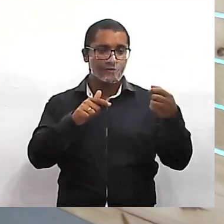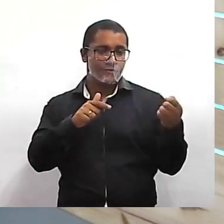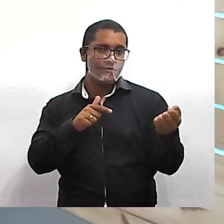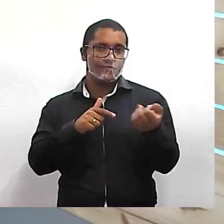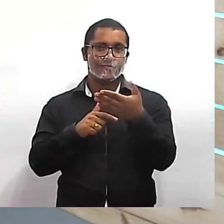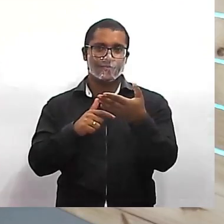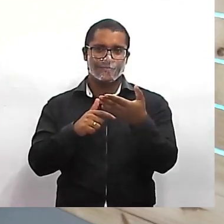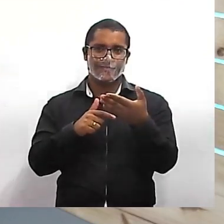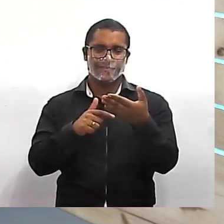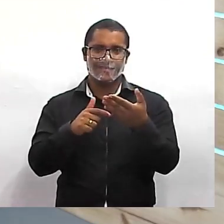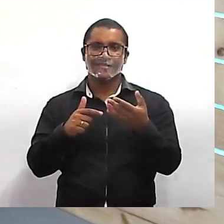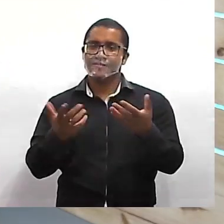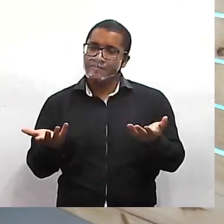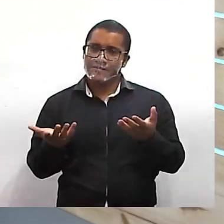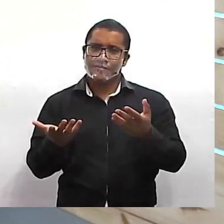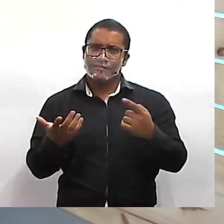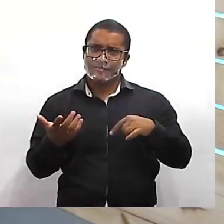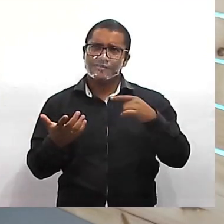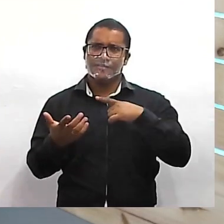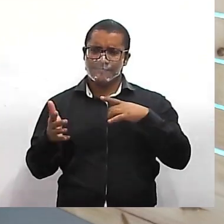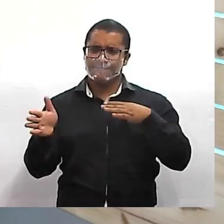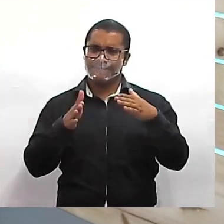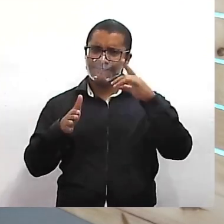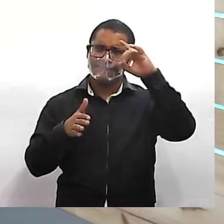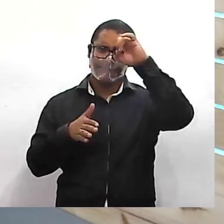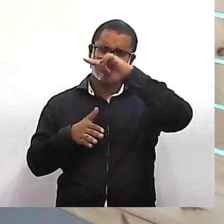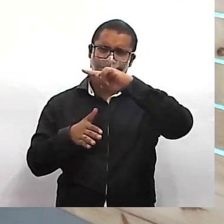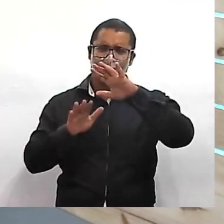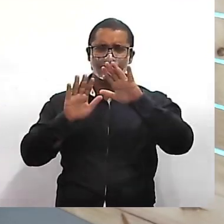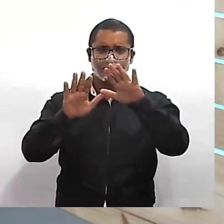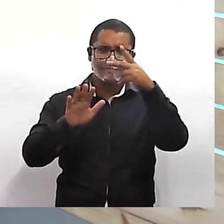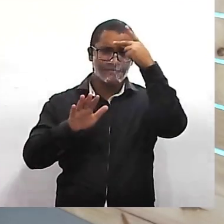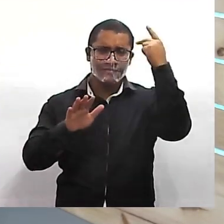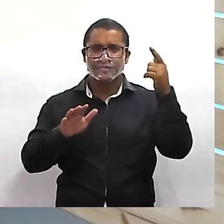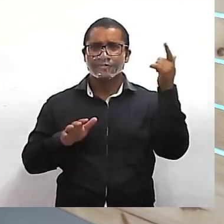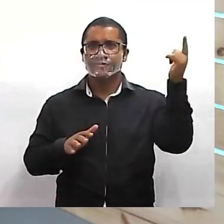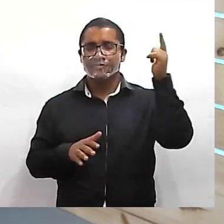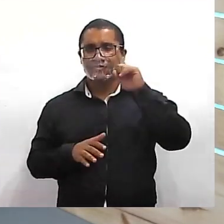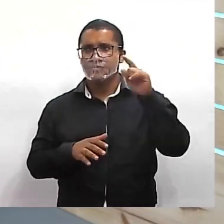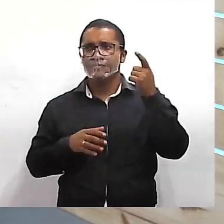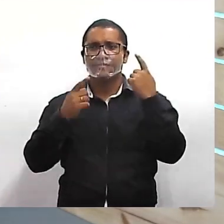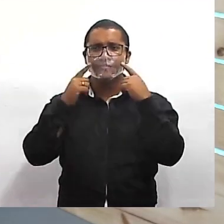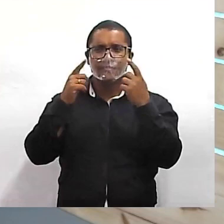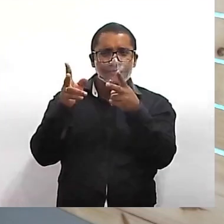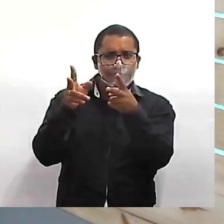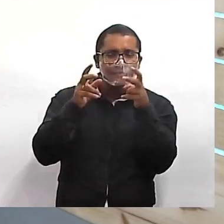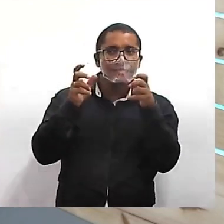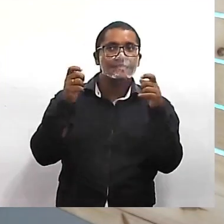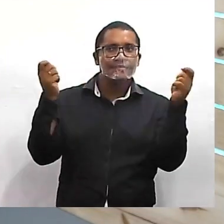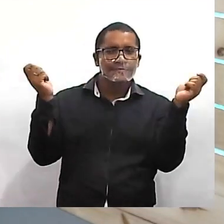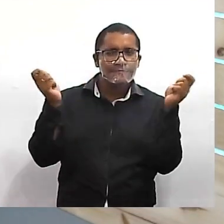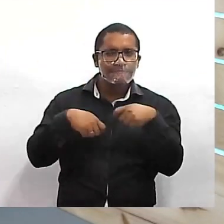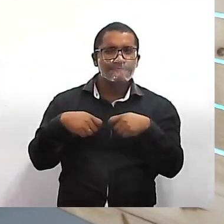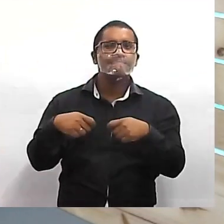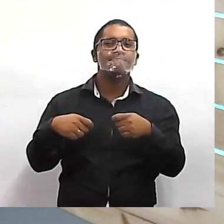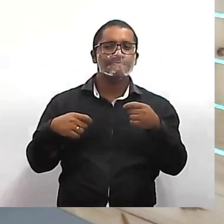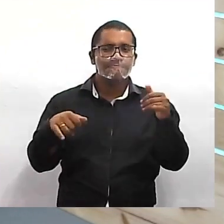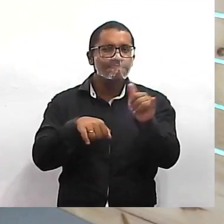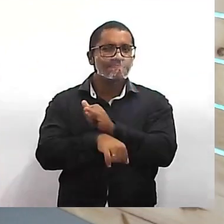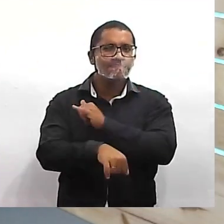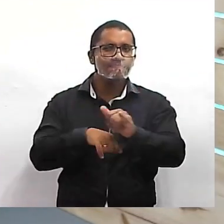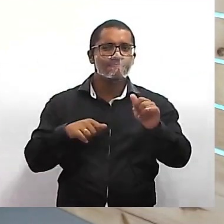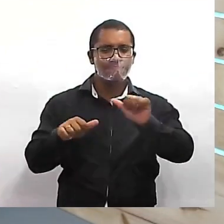cenário caótico que estamos vivenciando, as pessoas ainda conseguiram enxergar uma luz ali no fim do túnel